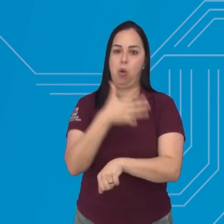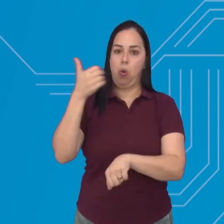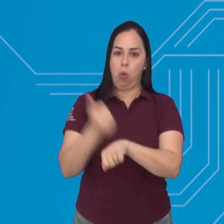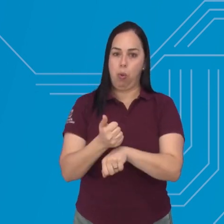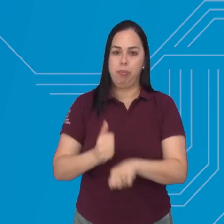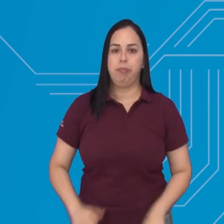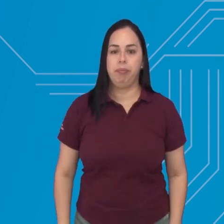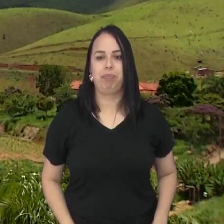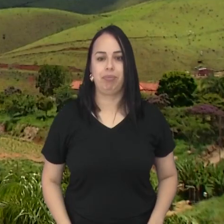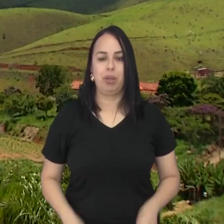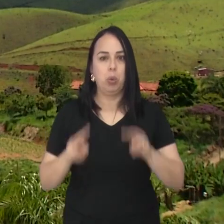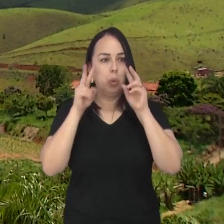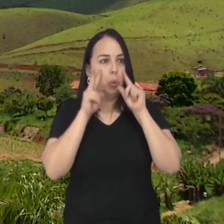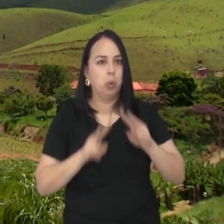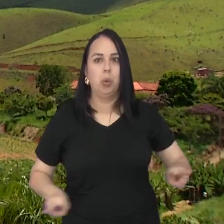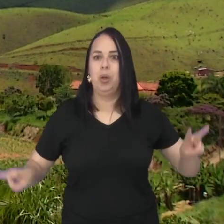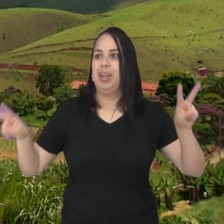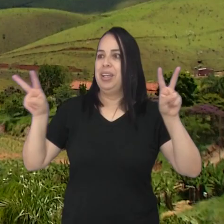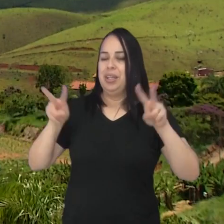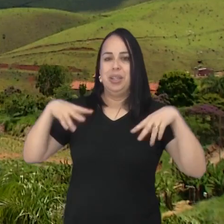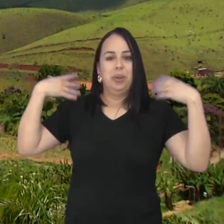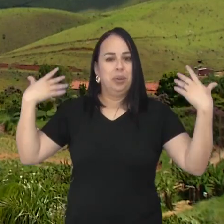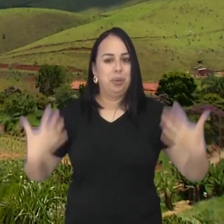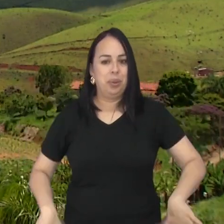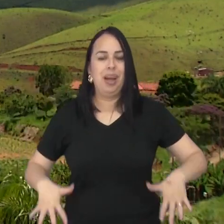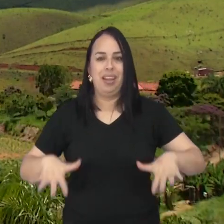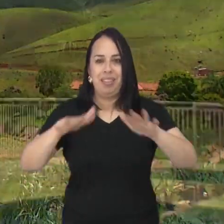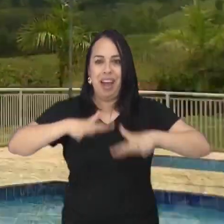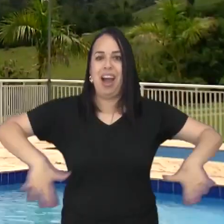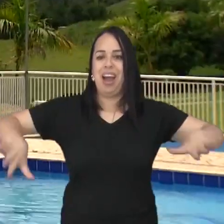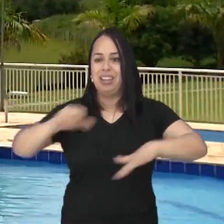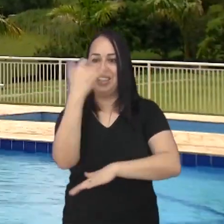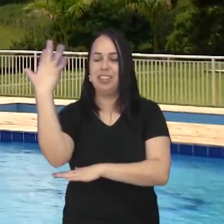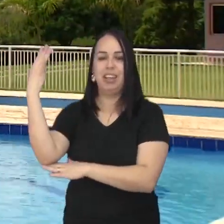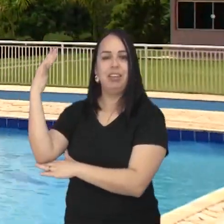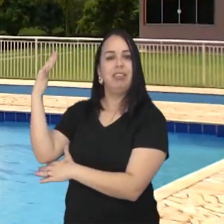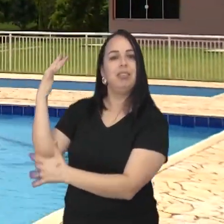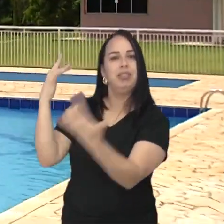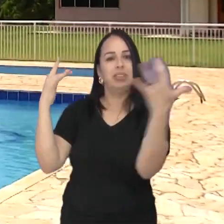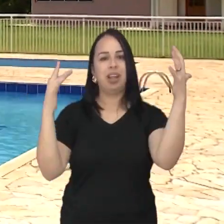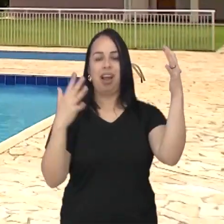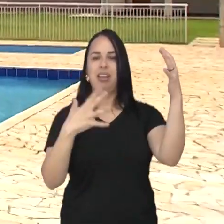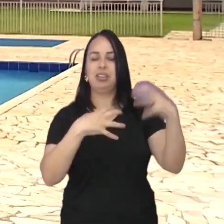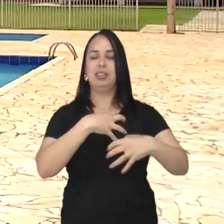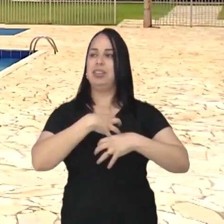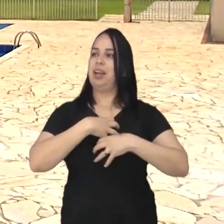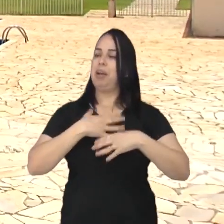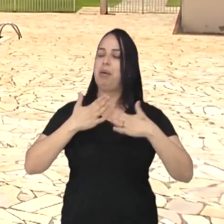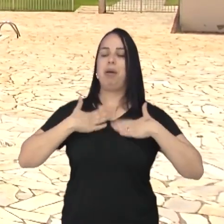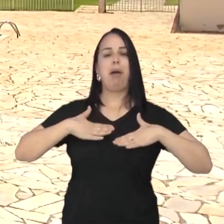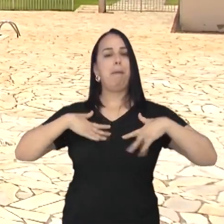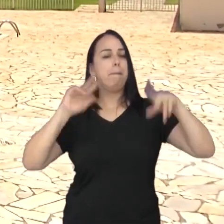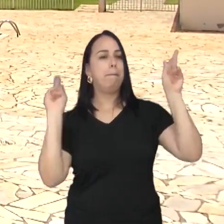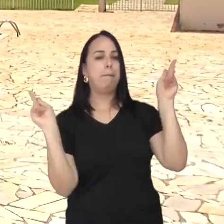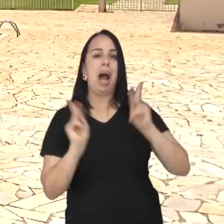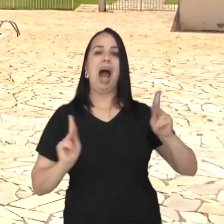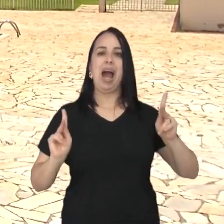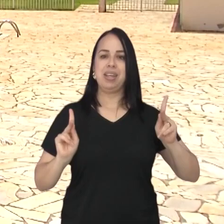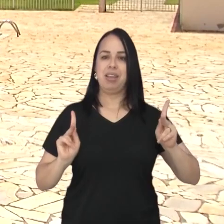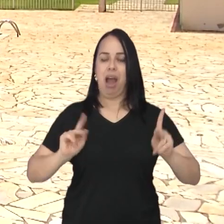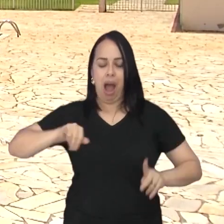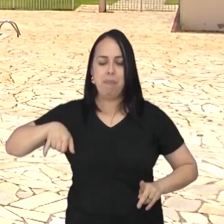bem a esperada. A vista dispensa qualquer comentário. Em meio à natureza, um lugar para relaxar. Uma opção para quem